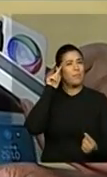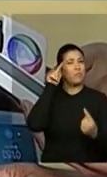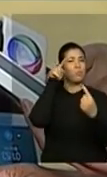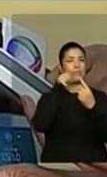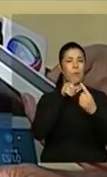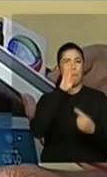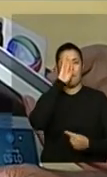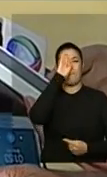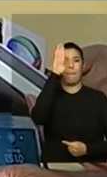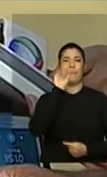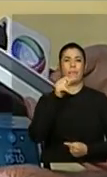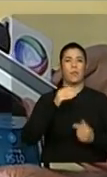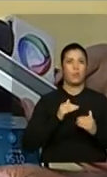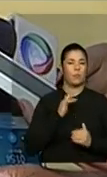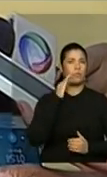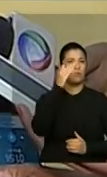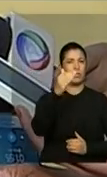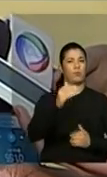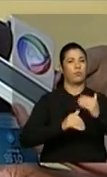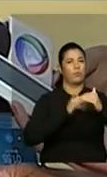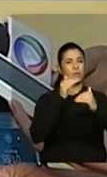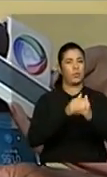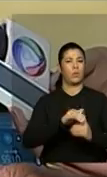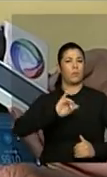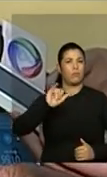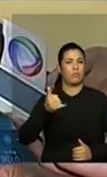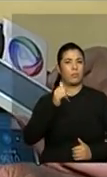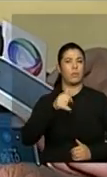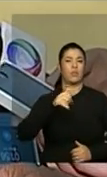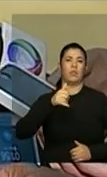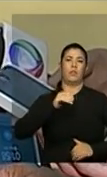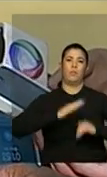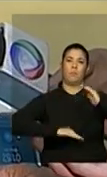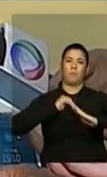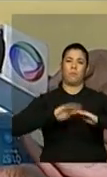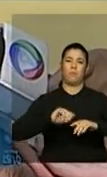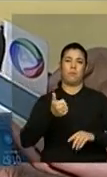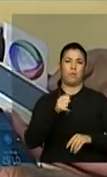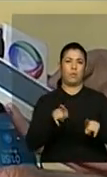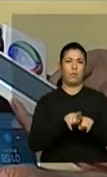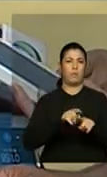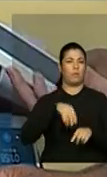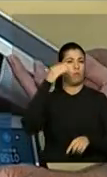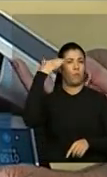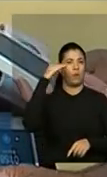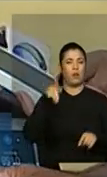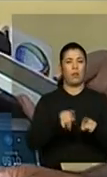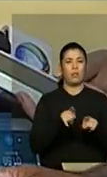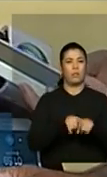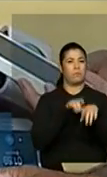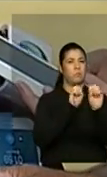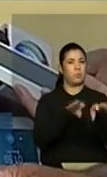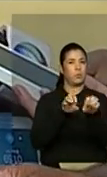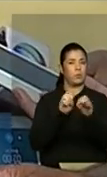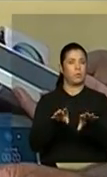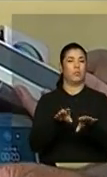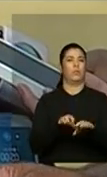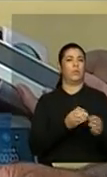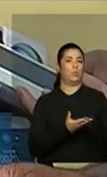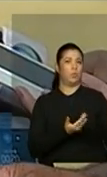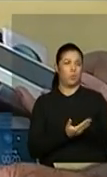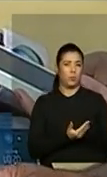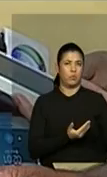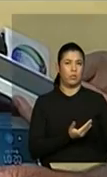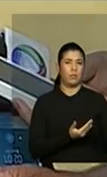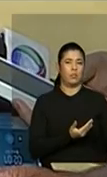para frente é gerar oportunidades. Oportunidade de qualificação profissional para os adultos, oportunidade de educação para os